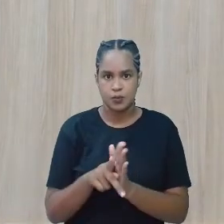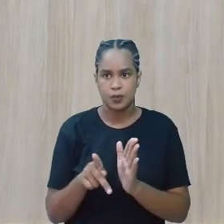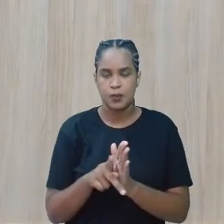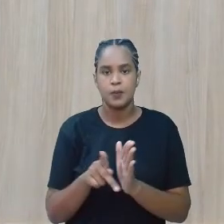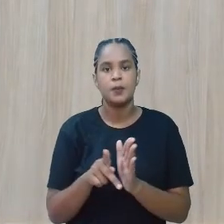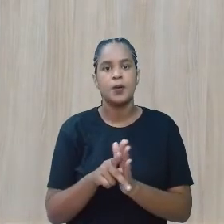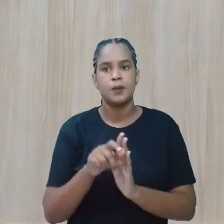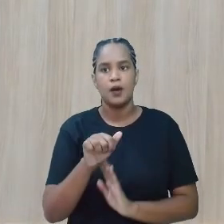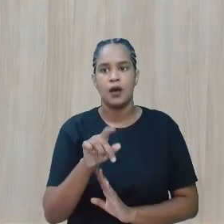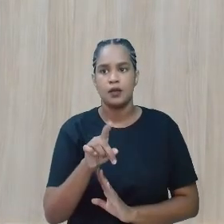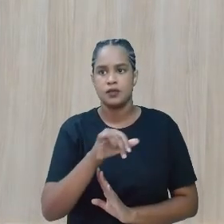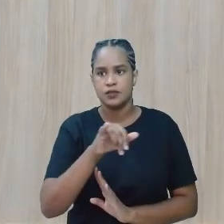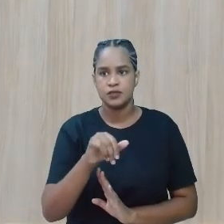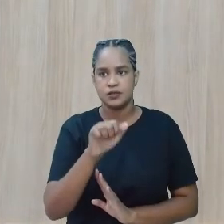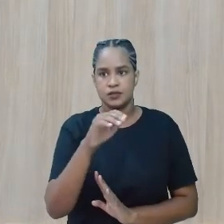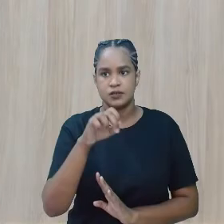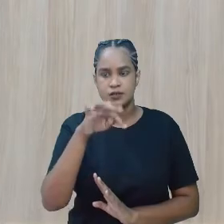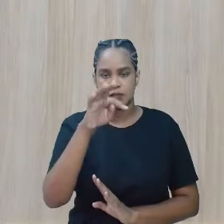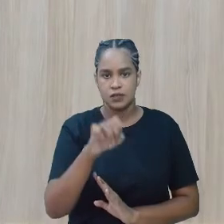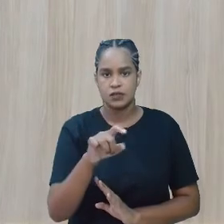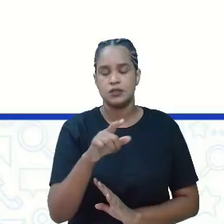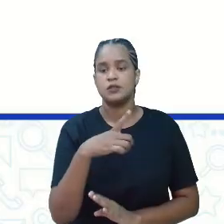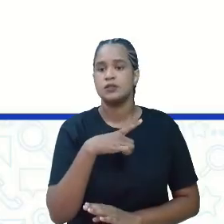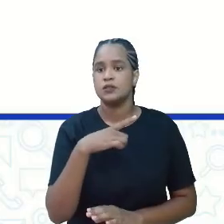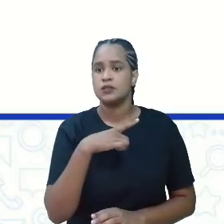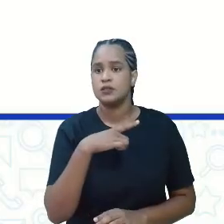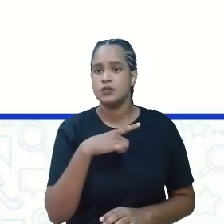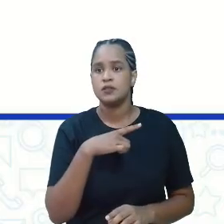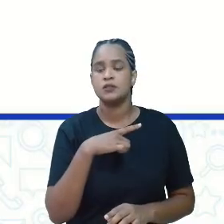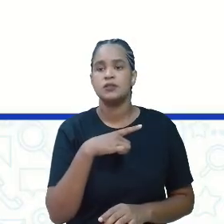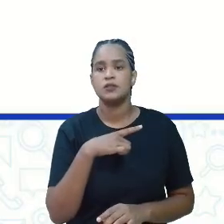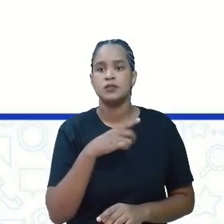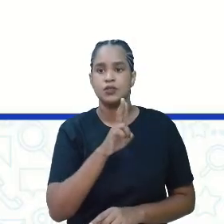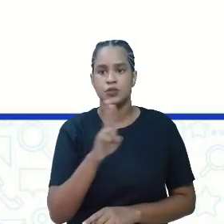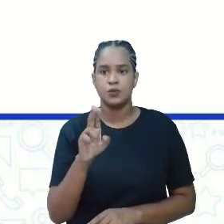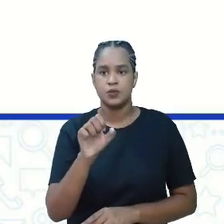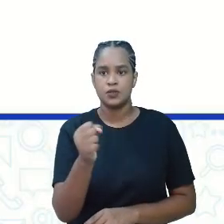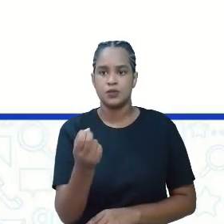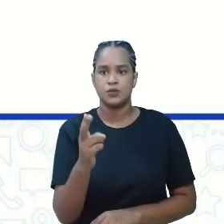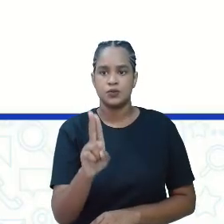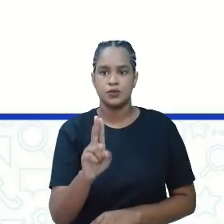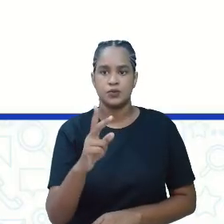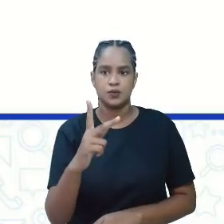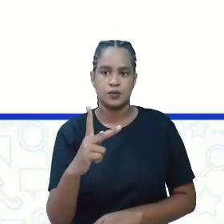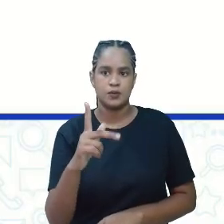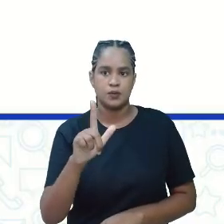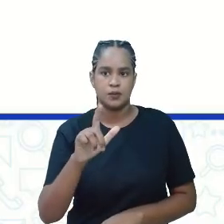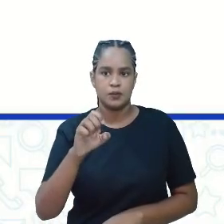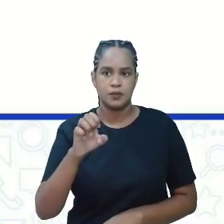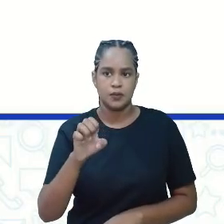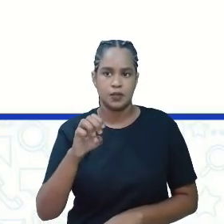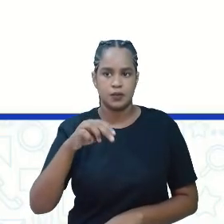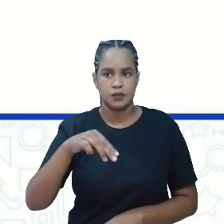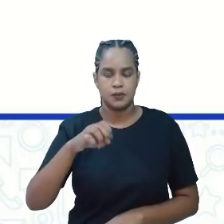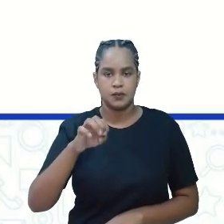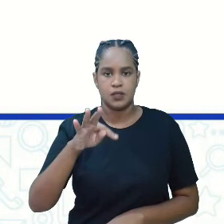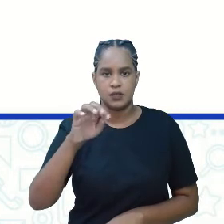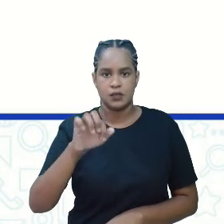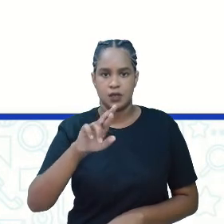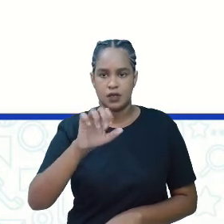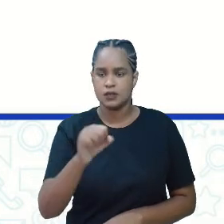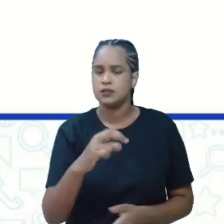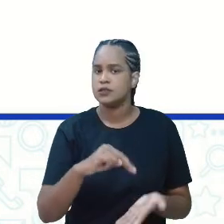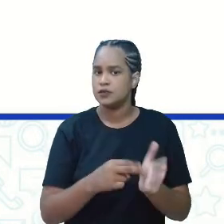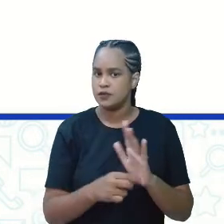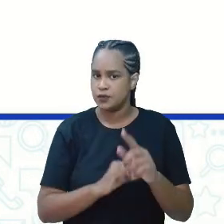Os ângulos adjacentes, eles são chamados de ângulos suplementares. O que são ângulos suplementares? São ângulos cuja soma